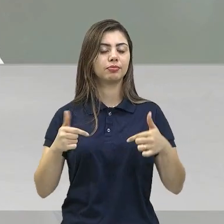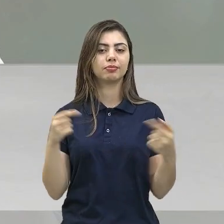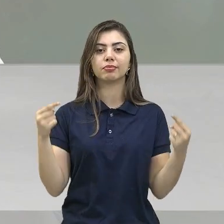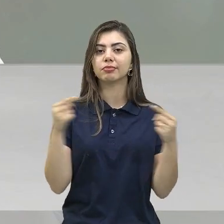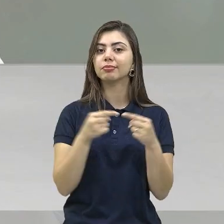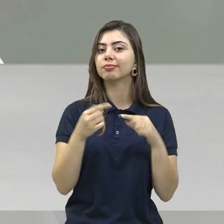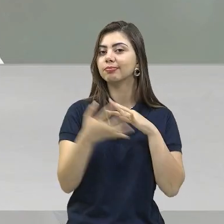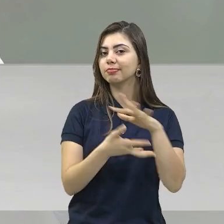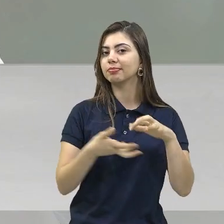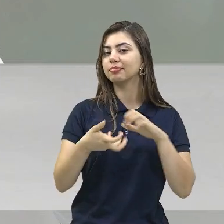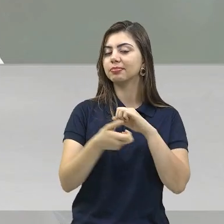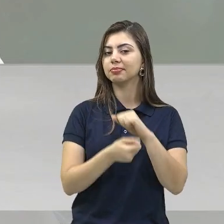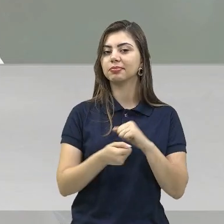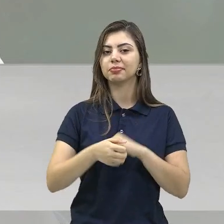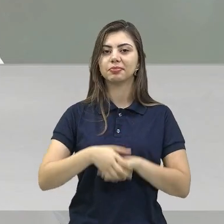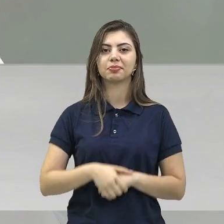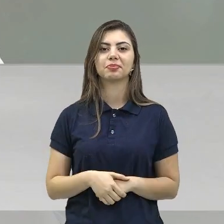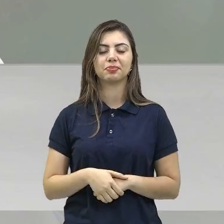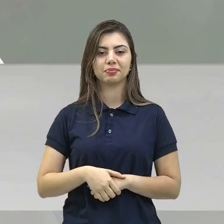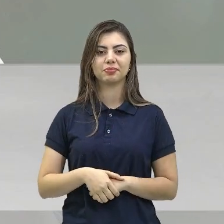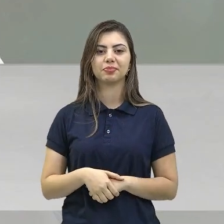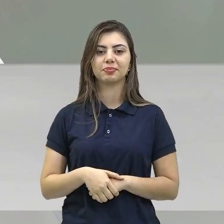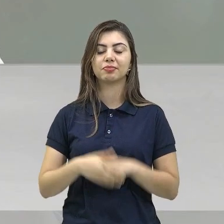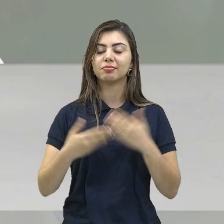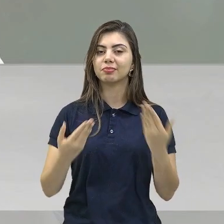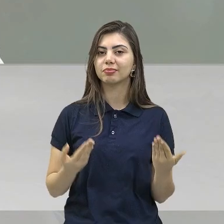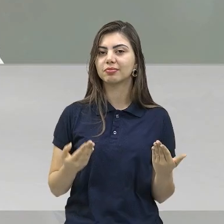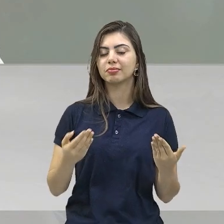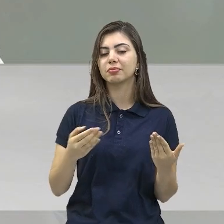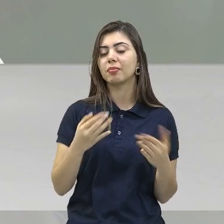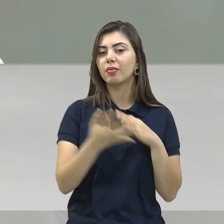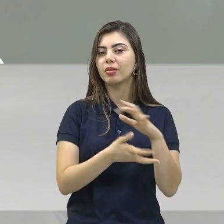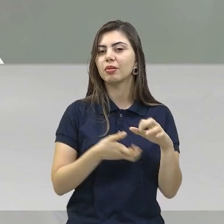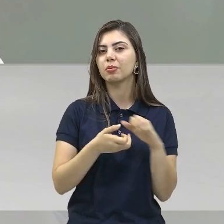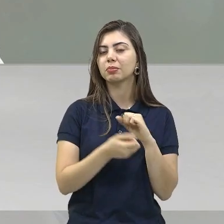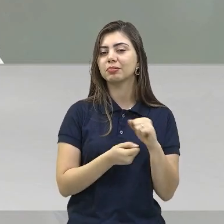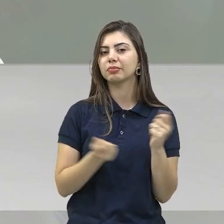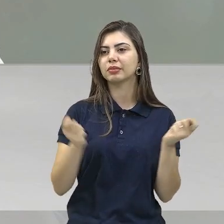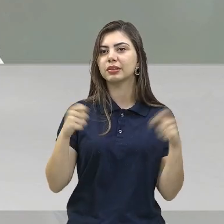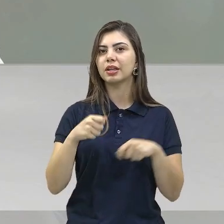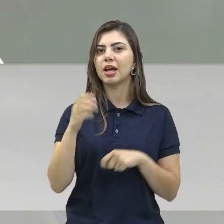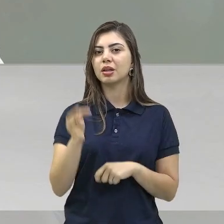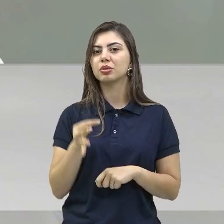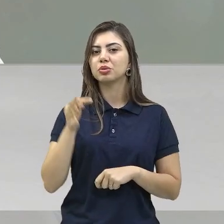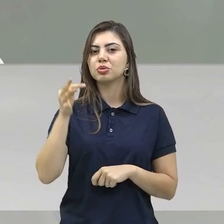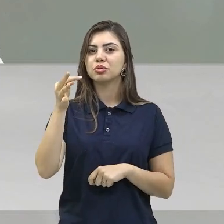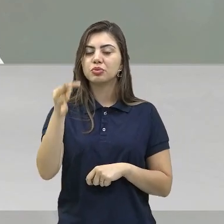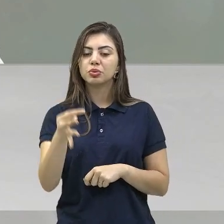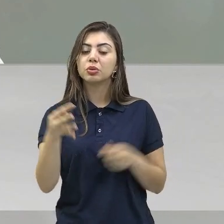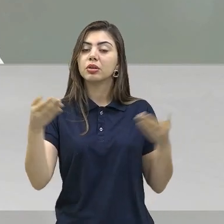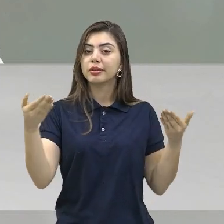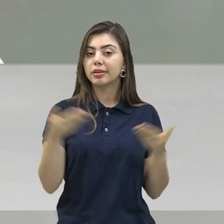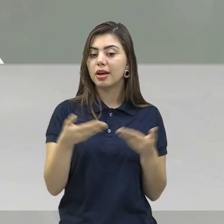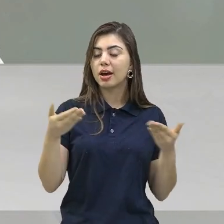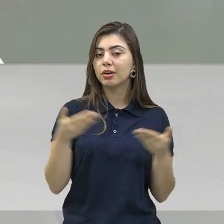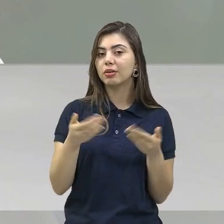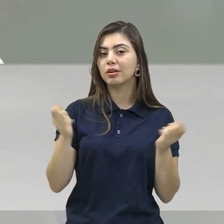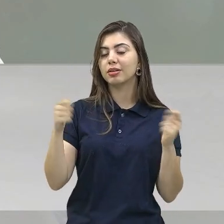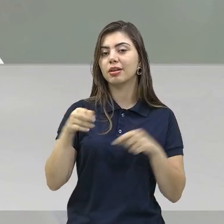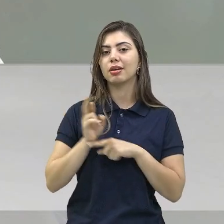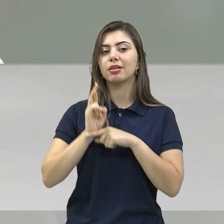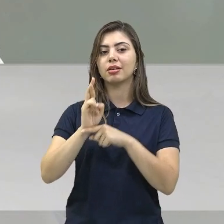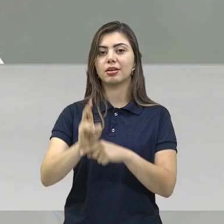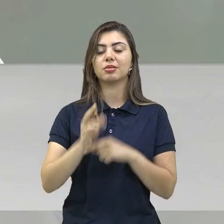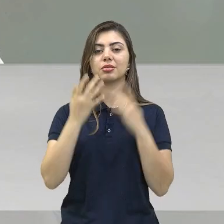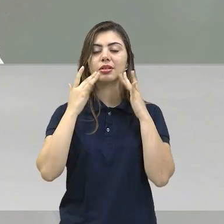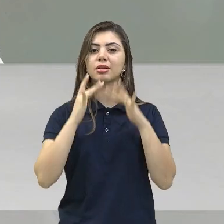à sustentabilidade para a gente garantir, né, aí que a gente tenha os recursos não somente para a nossa geração, mas também